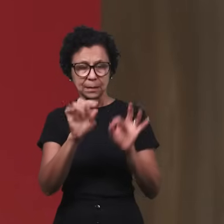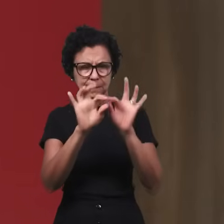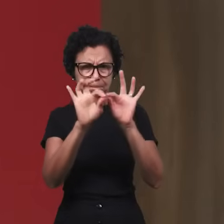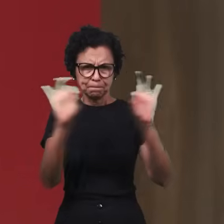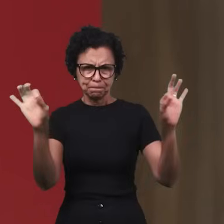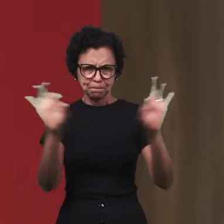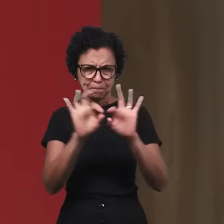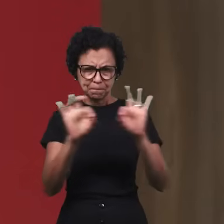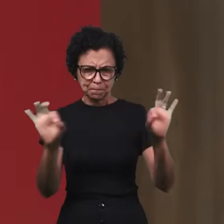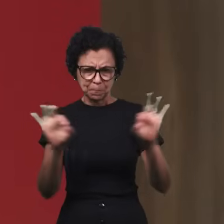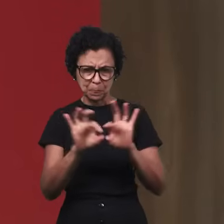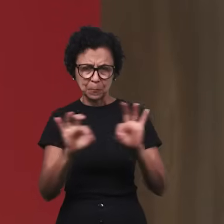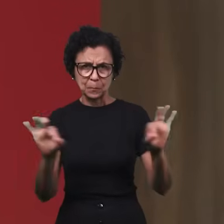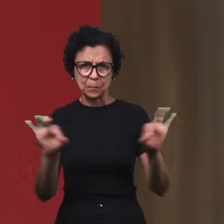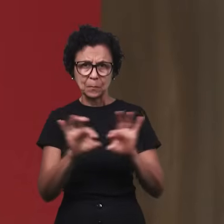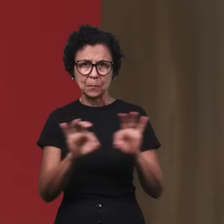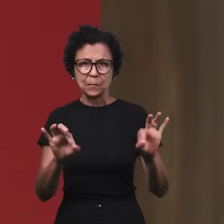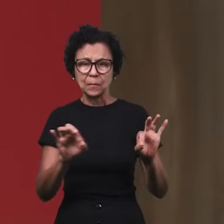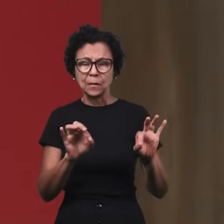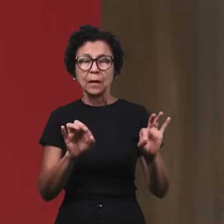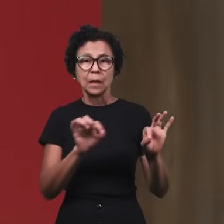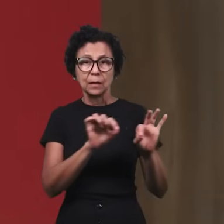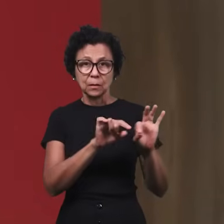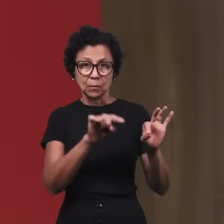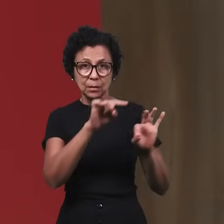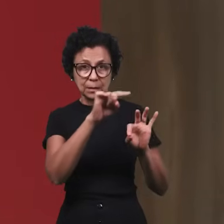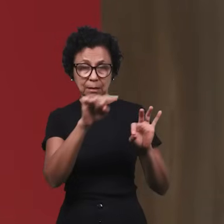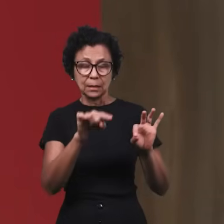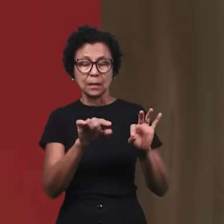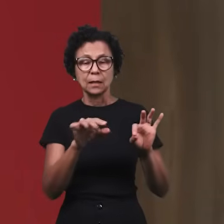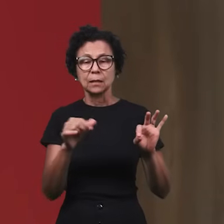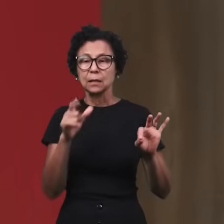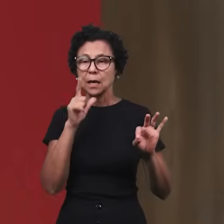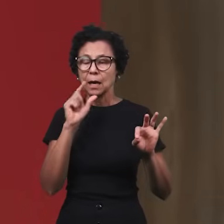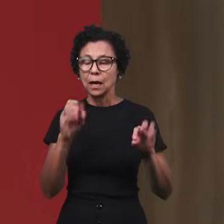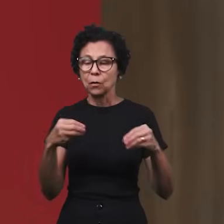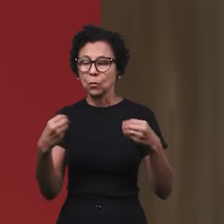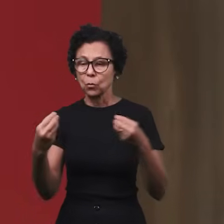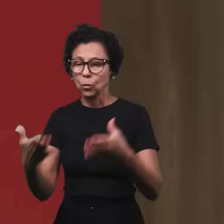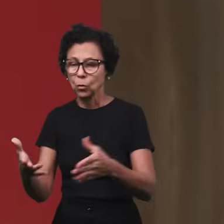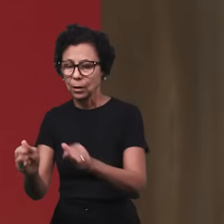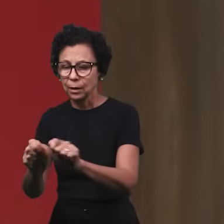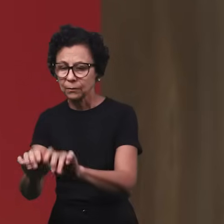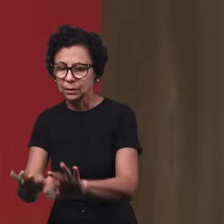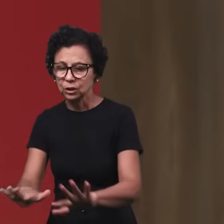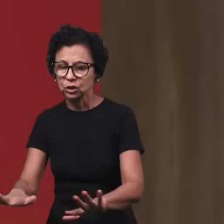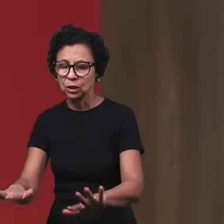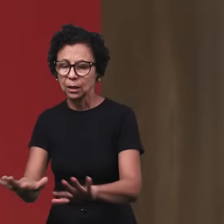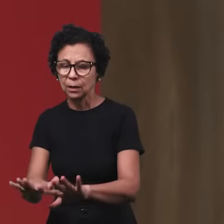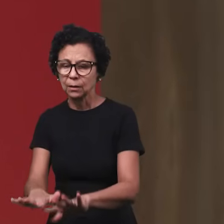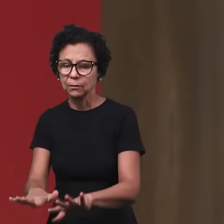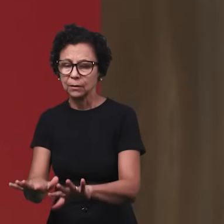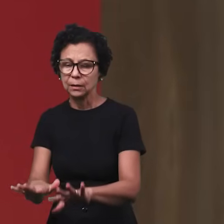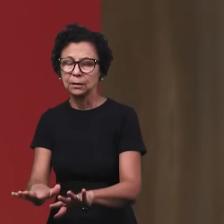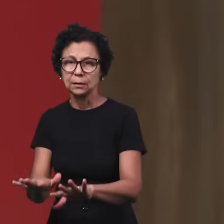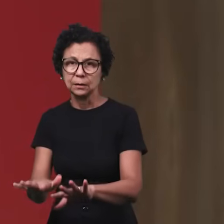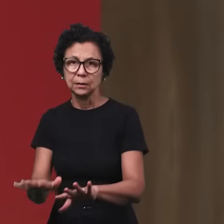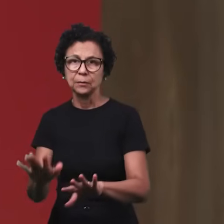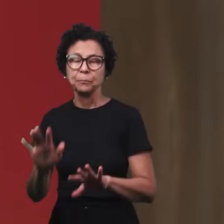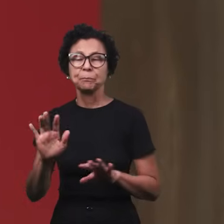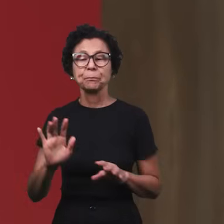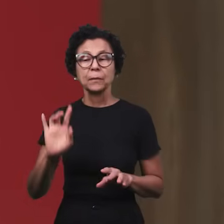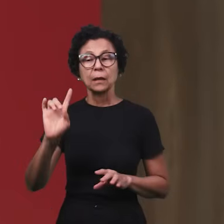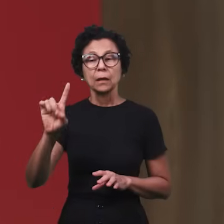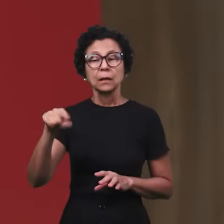molho. Depois, esse linho tinha que ser quebrado, esmagado ali, todo